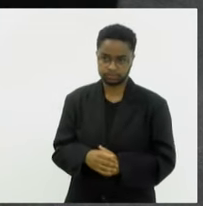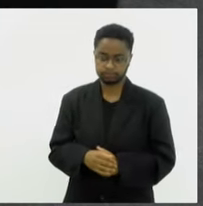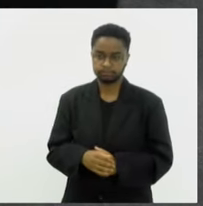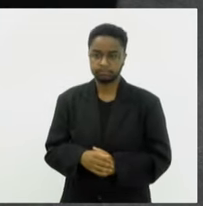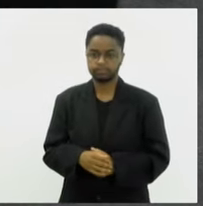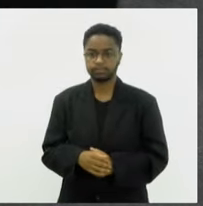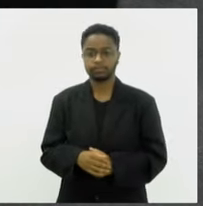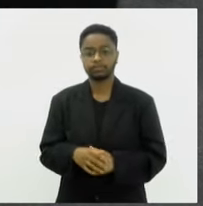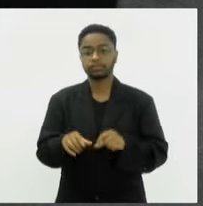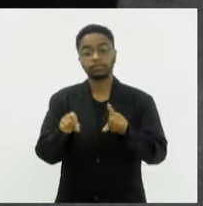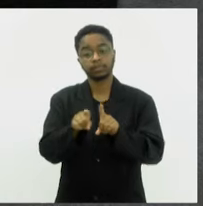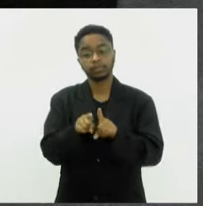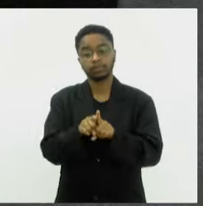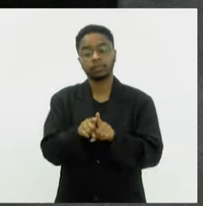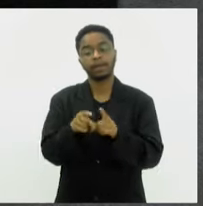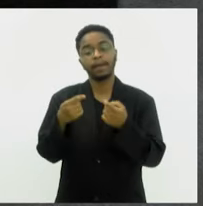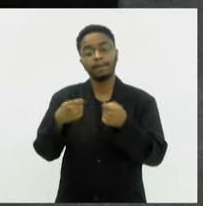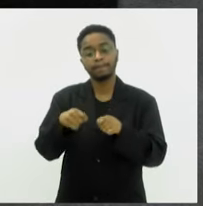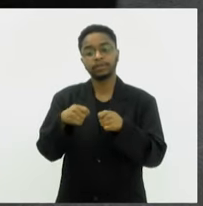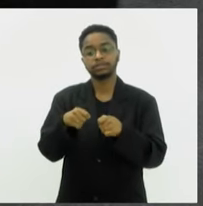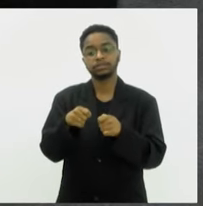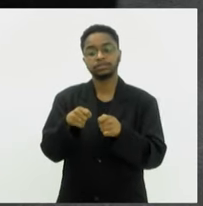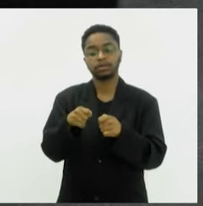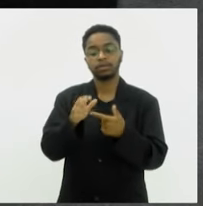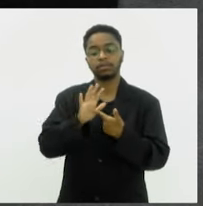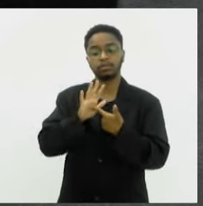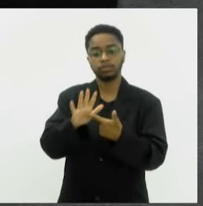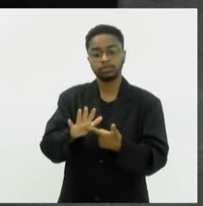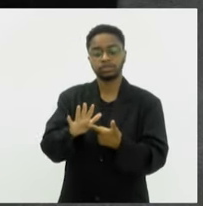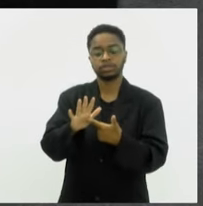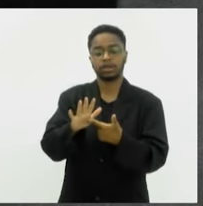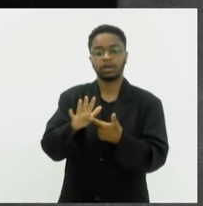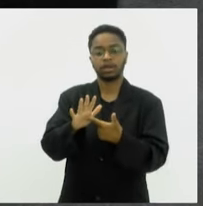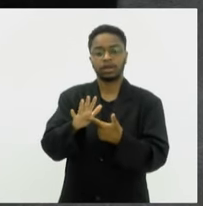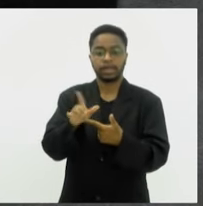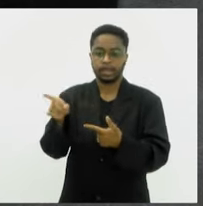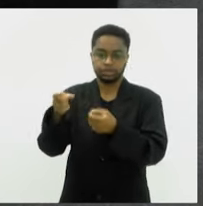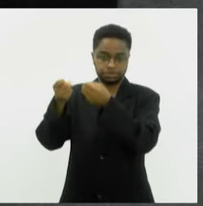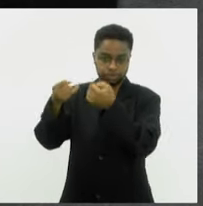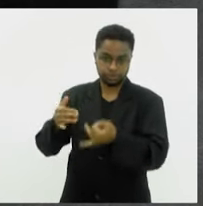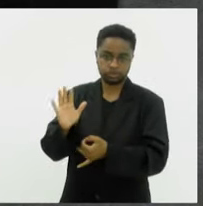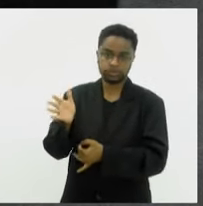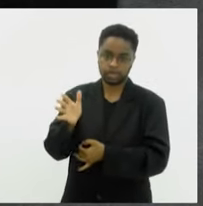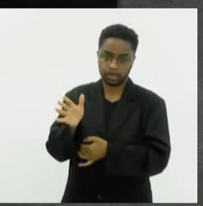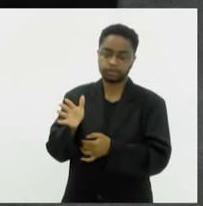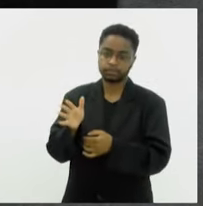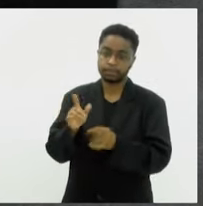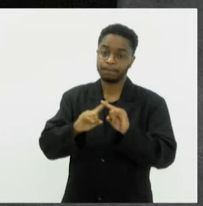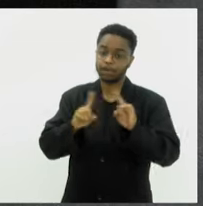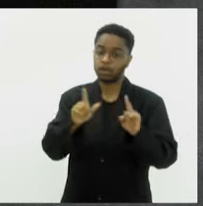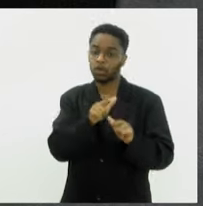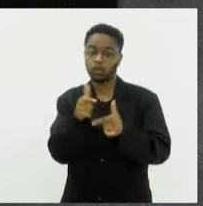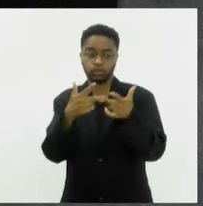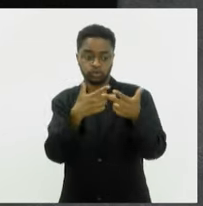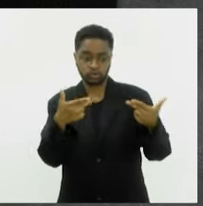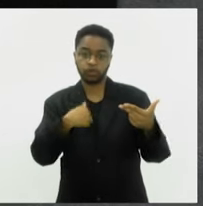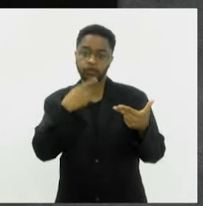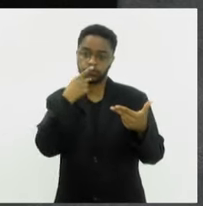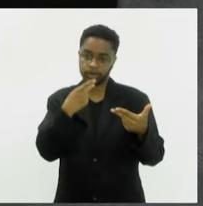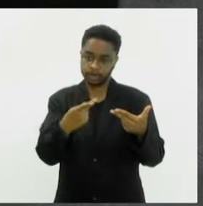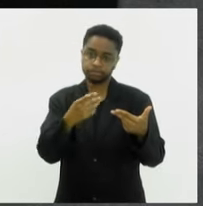qualquer maneira, isso deve servir de advertência, feito o esclarecimento que o deputado fez. O resto do relato é